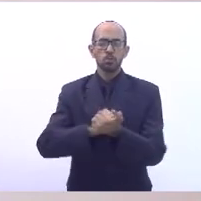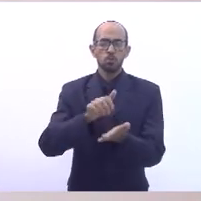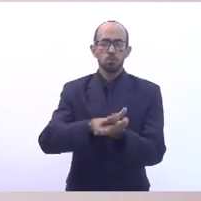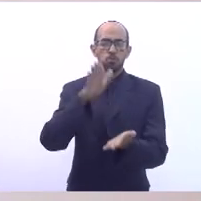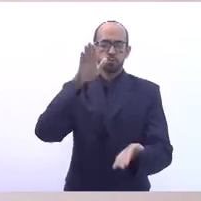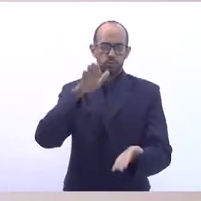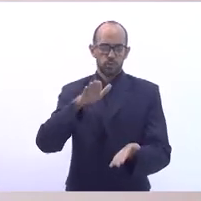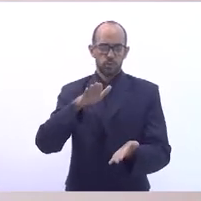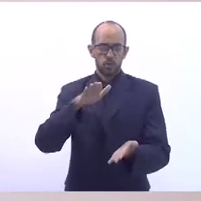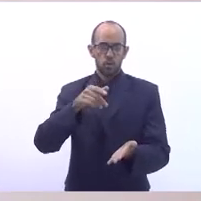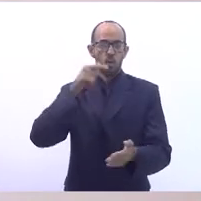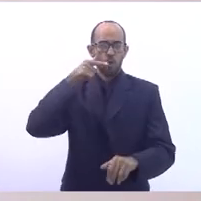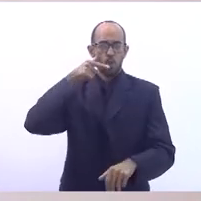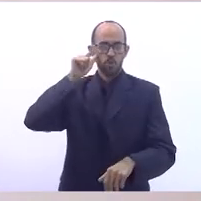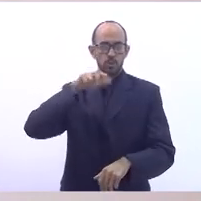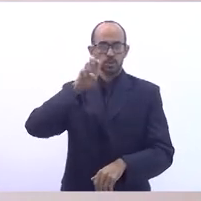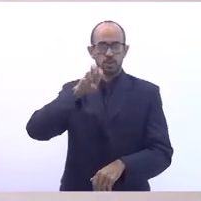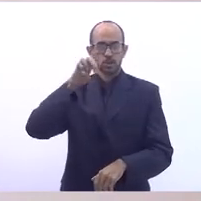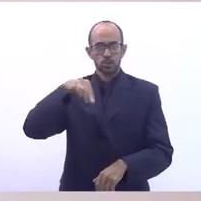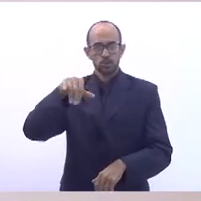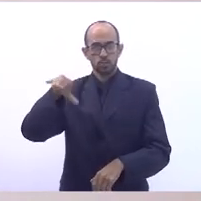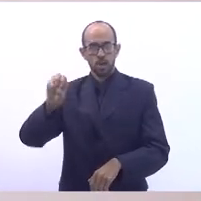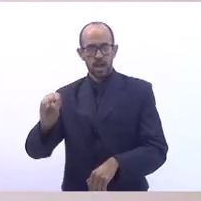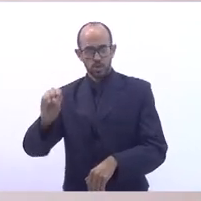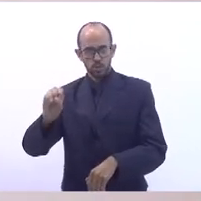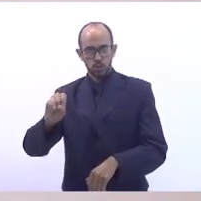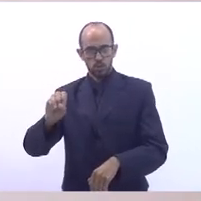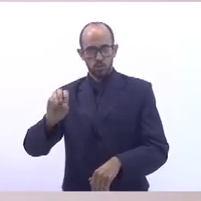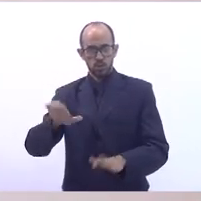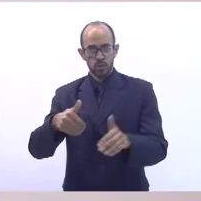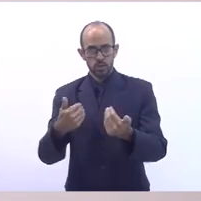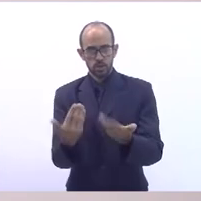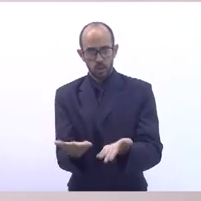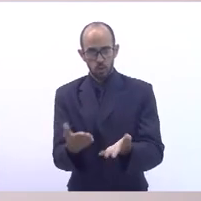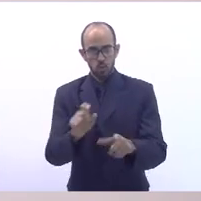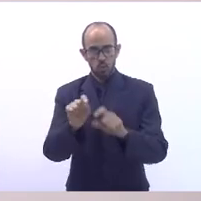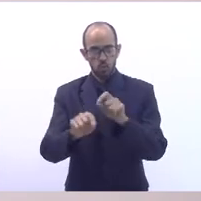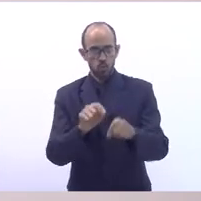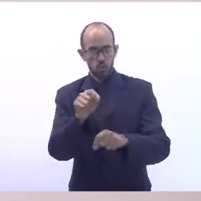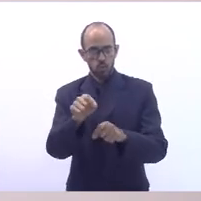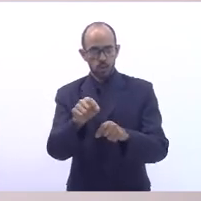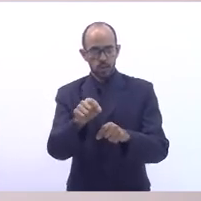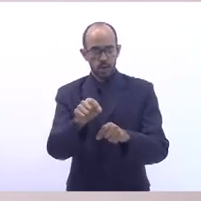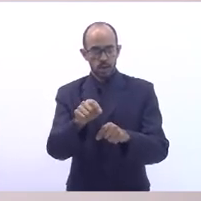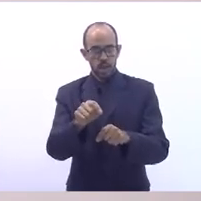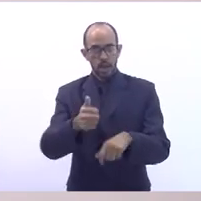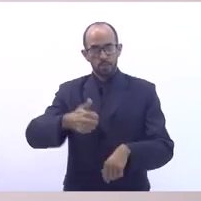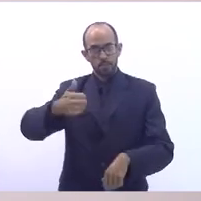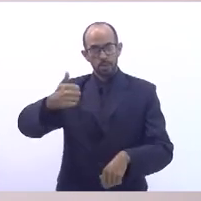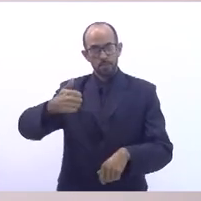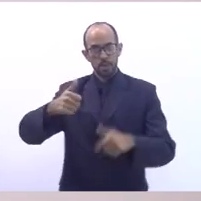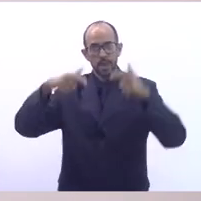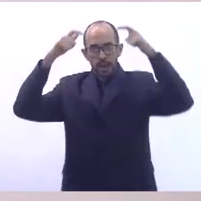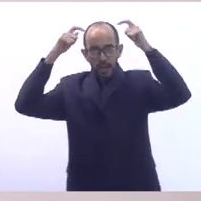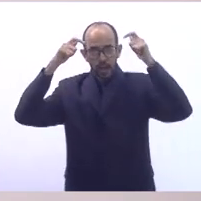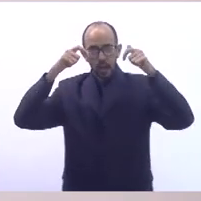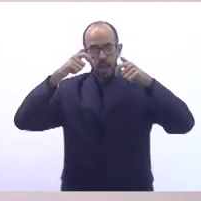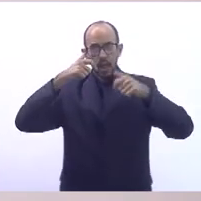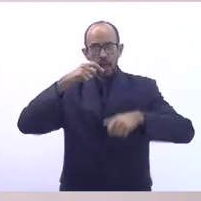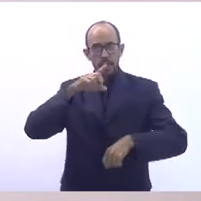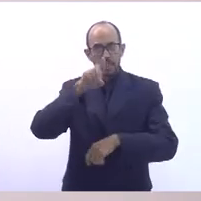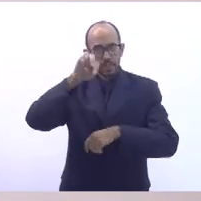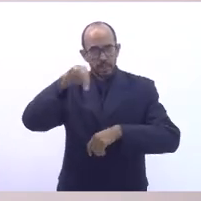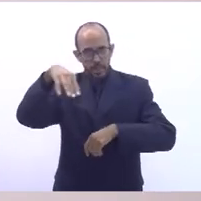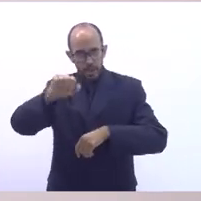E ontem dia cinco de maio de 2.002 A então denominada primeira-dama da República promoveu um culto